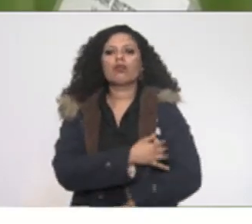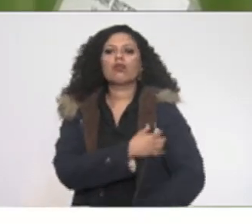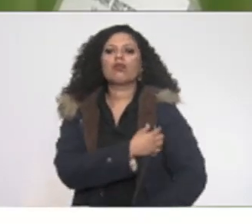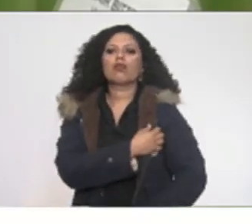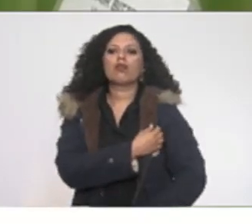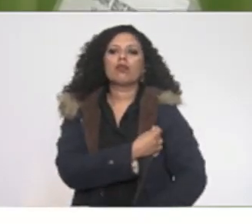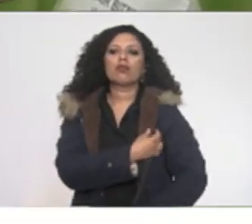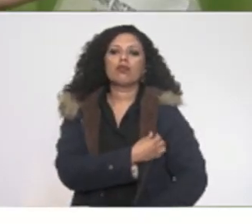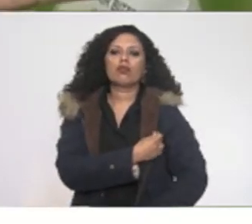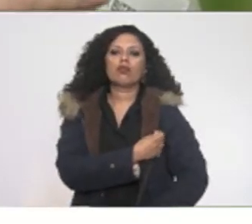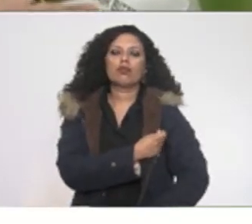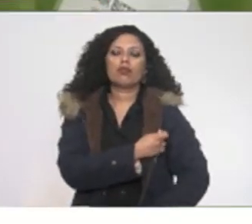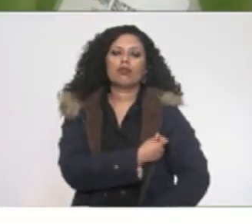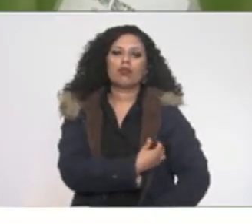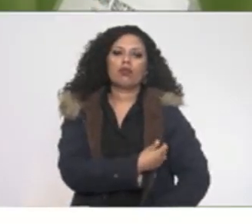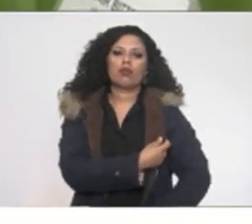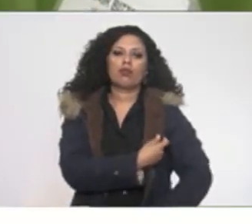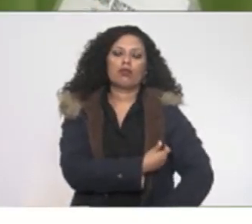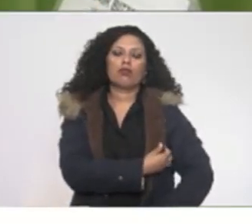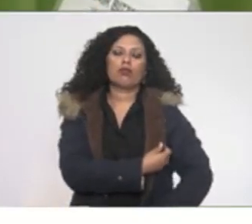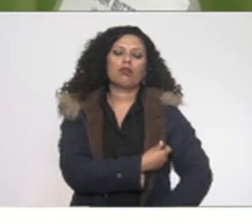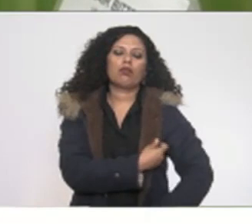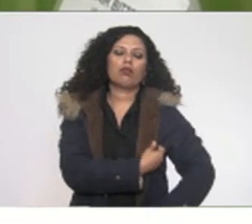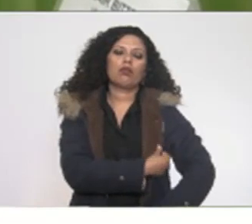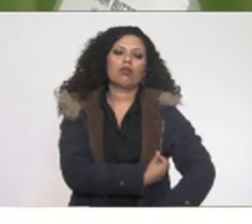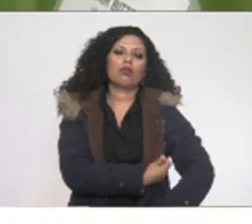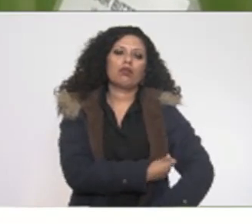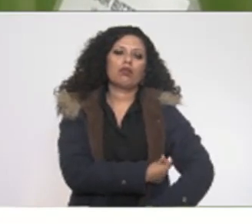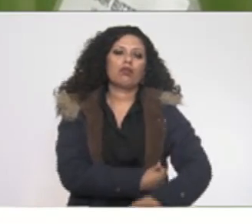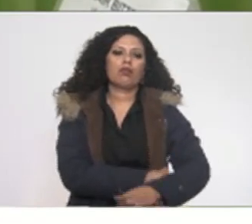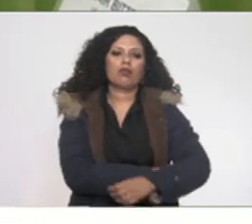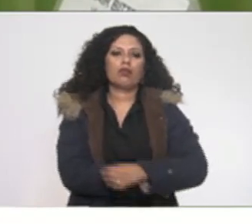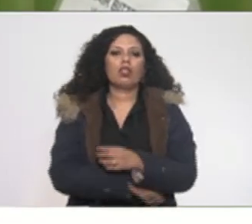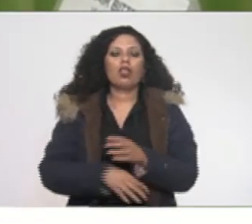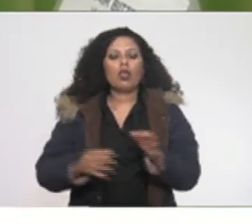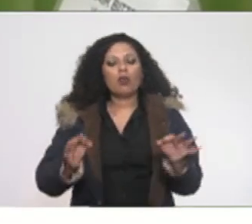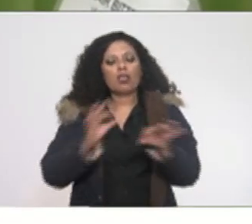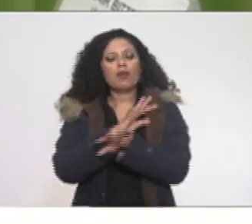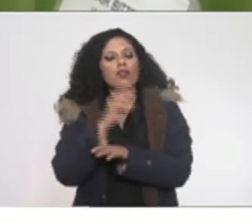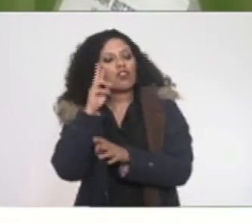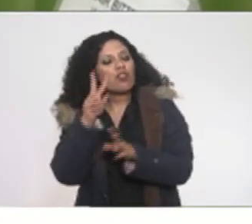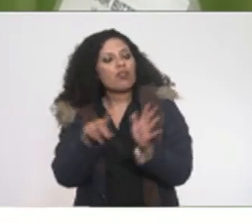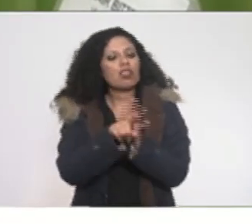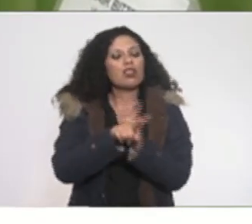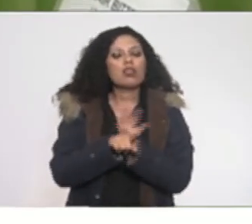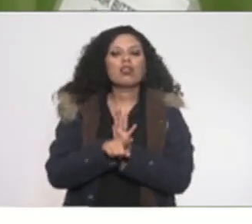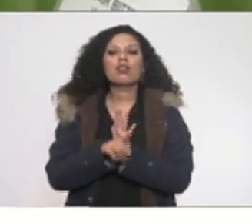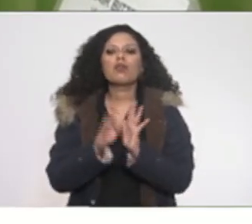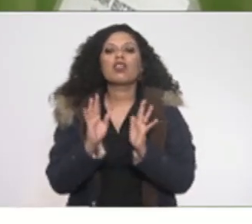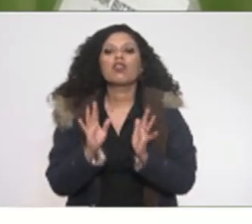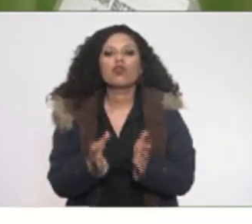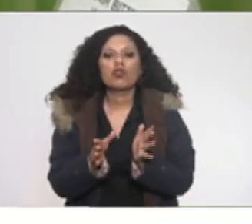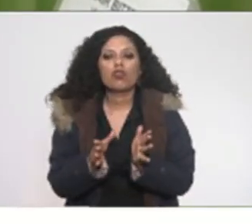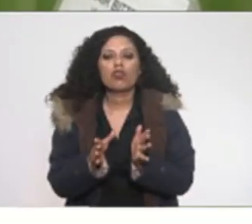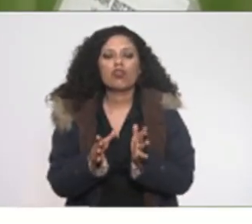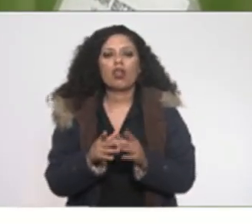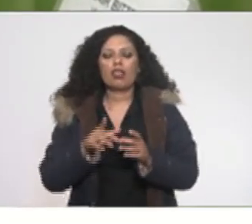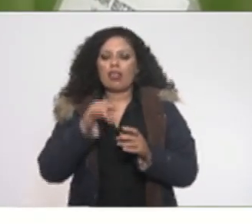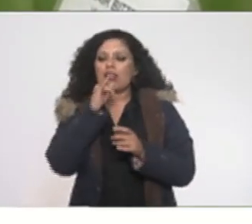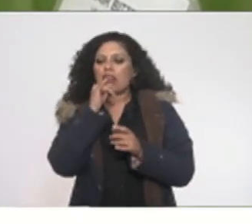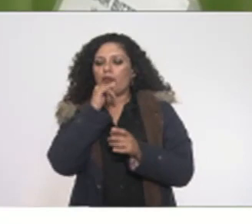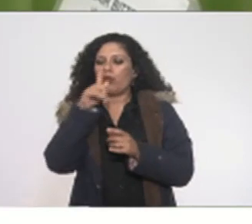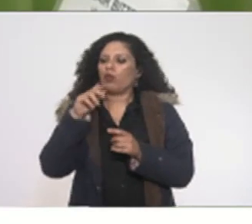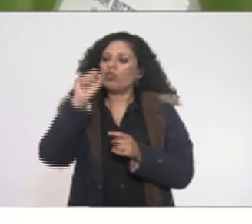verificar aquilo que o nosso vice-presidente apresentou, de fato, aqui, na questão do